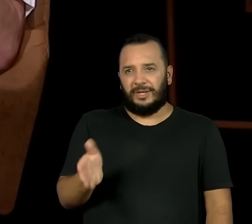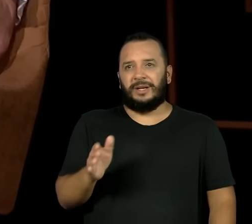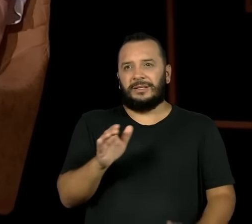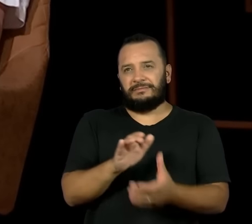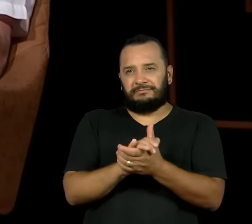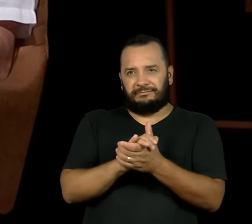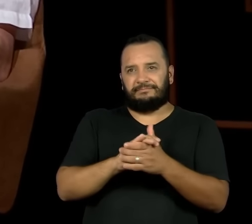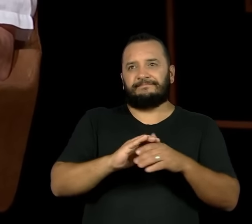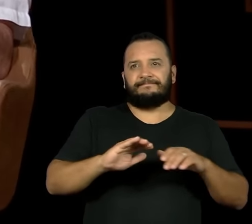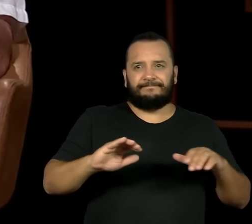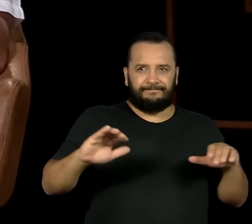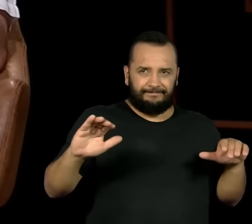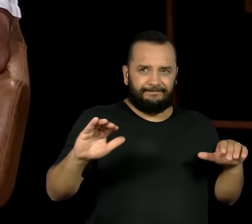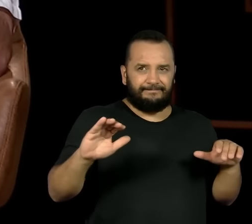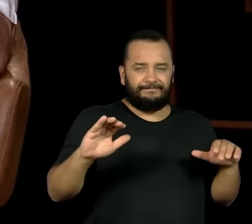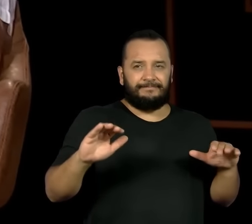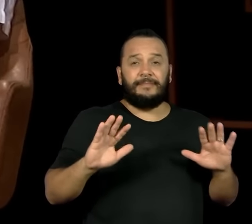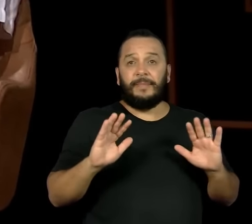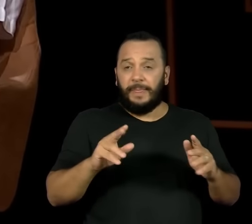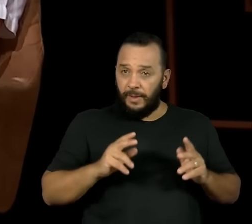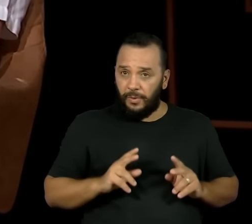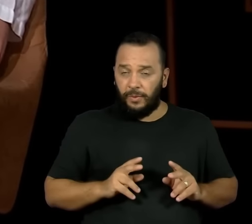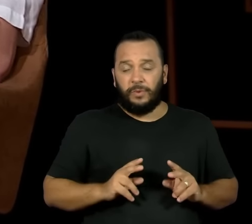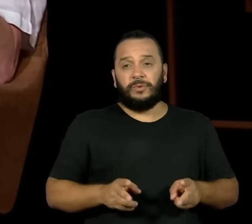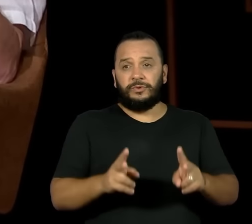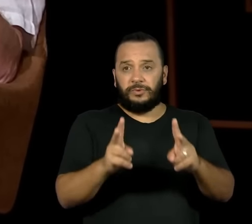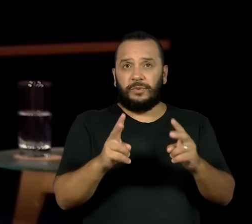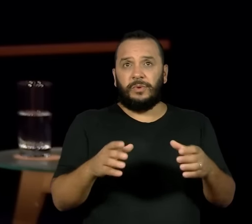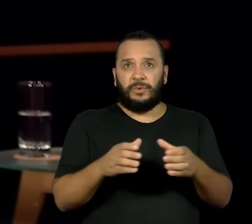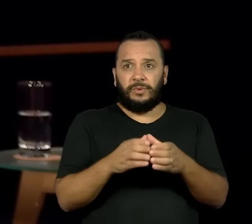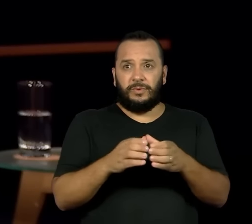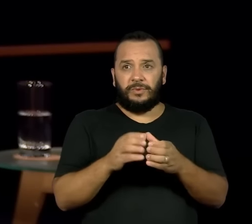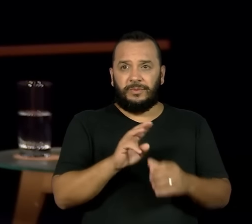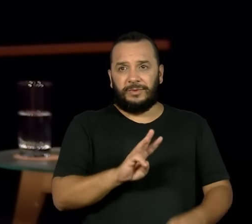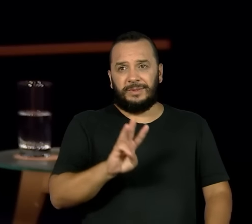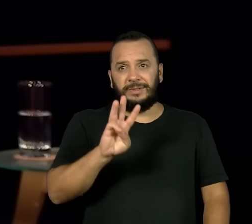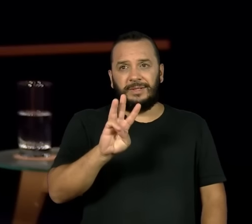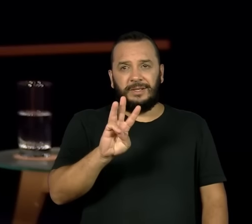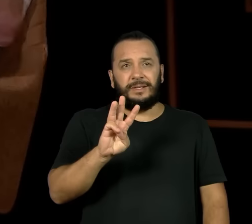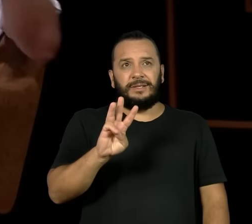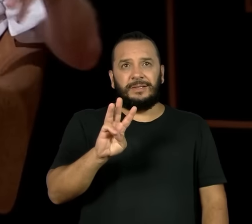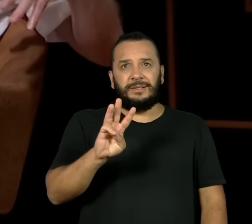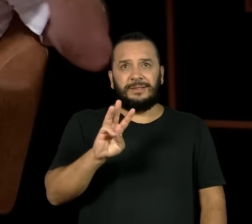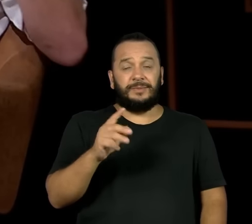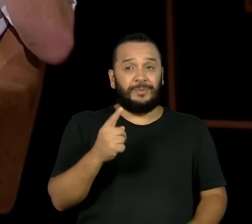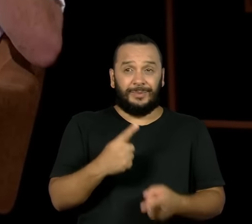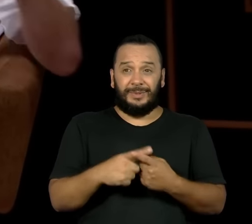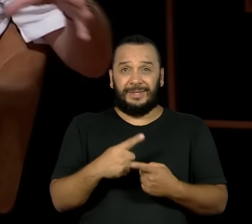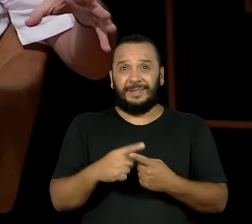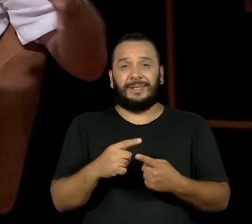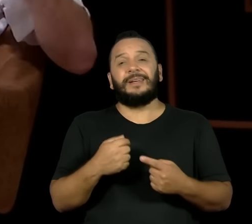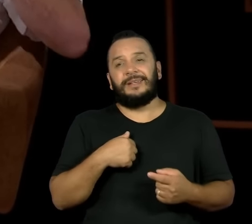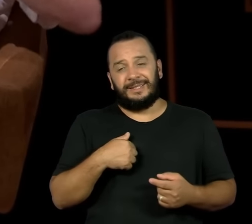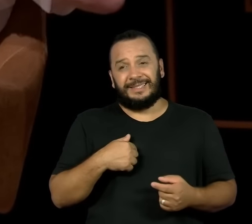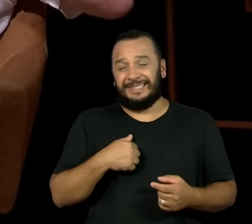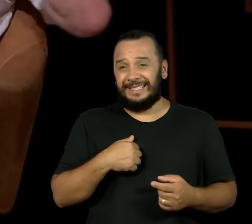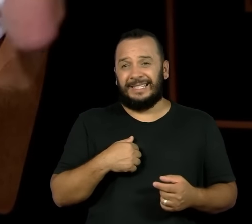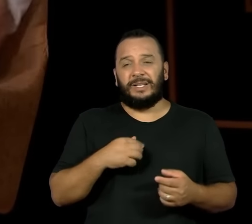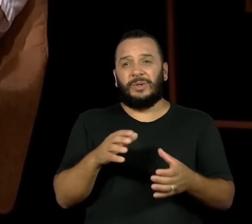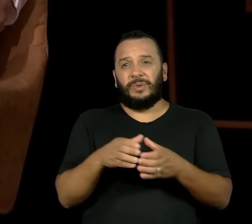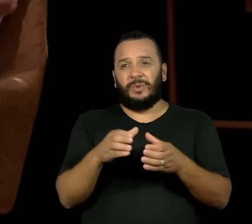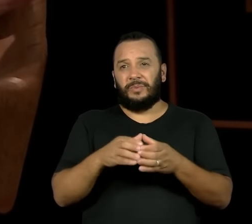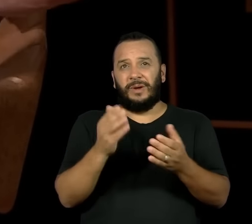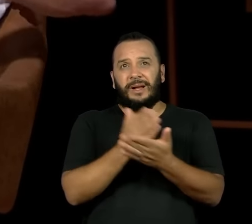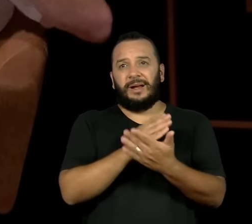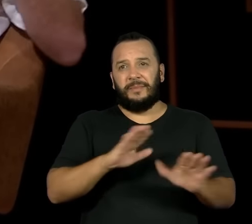eles mantiveram esse grupo né porque desfazê-lo ia dar muito PR juízo Então já